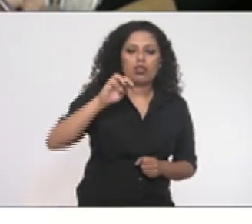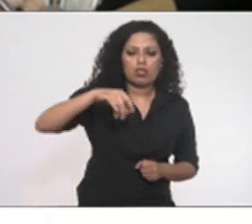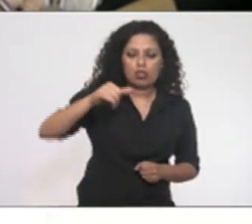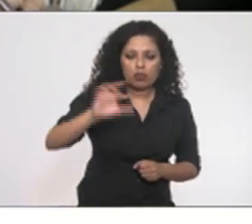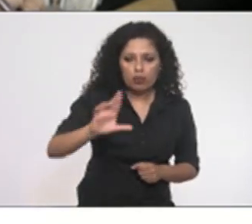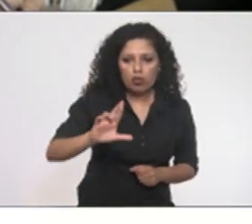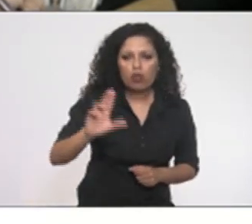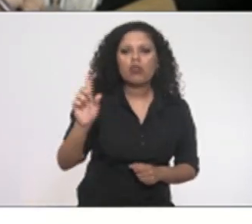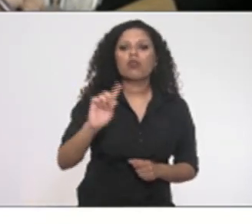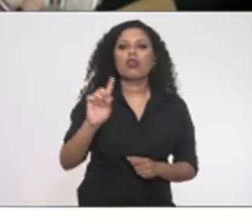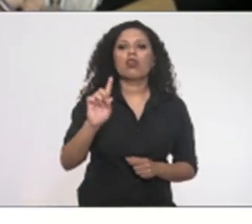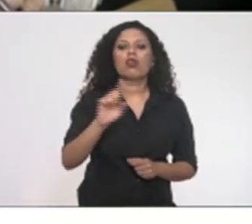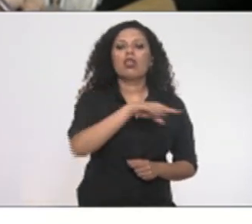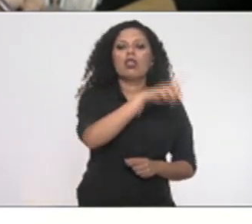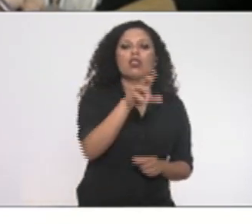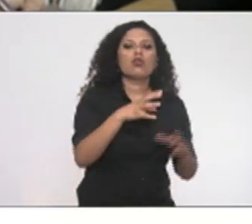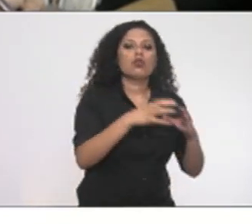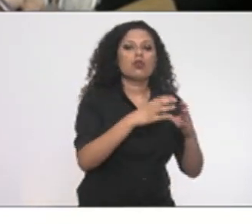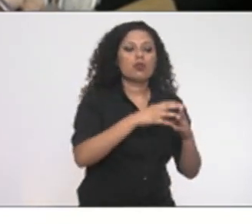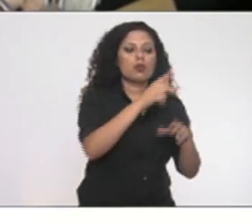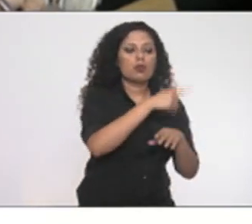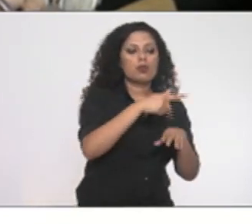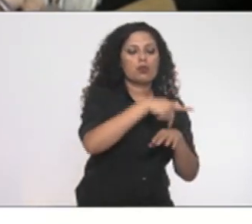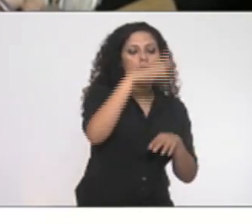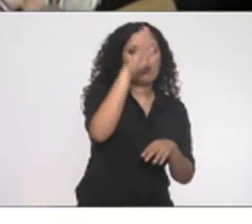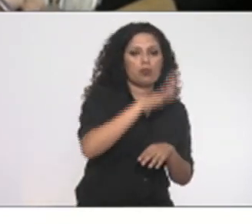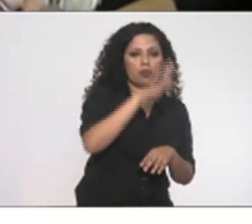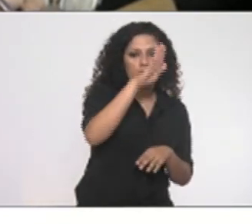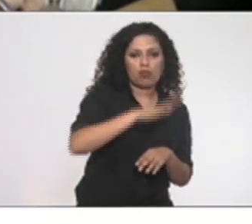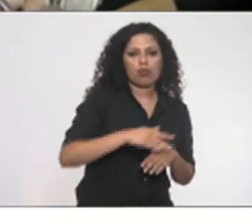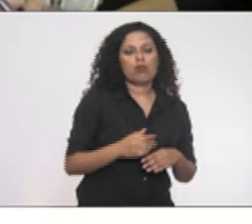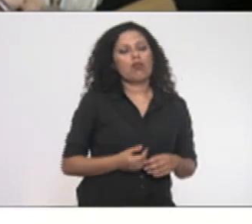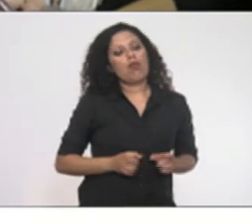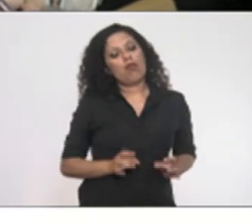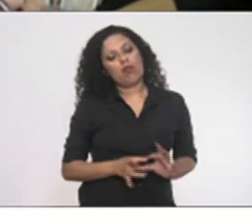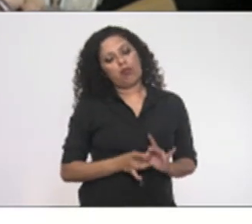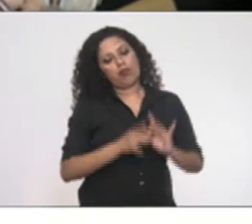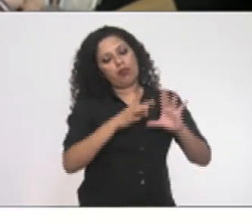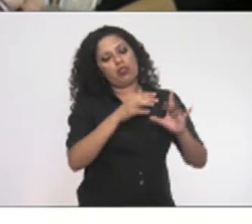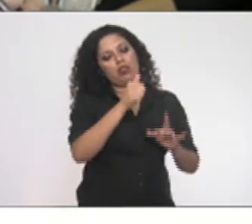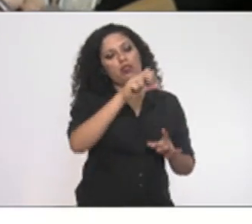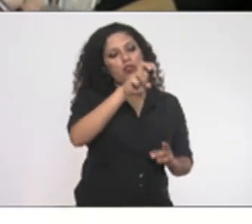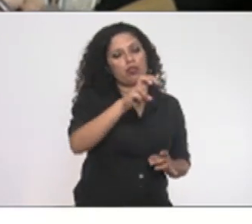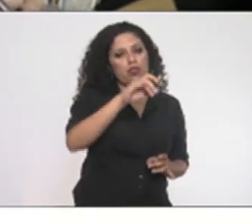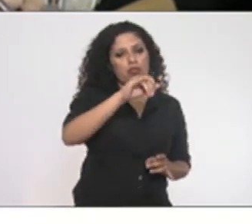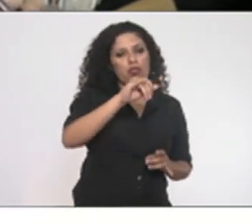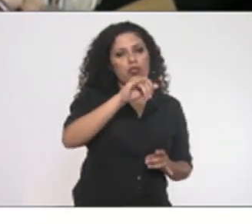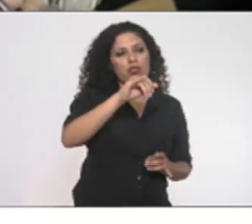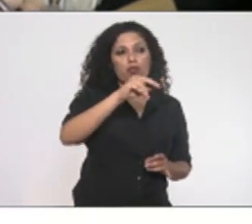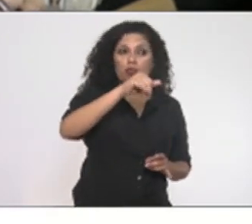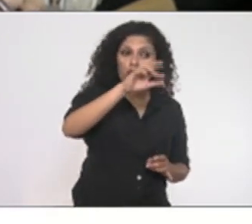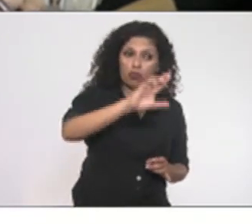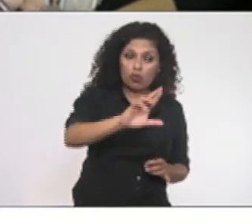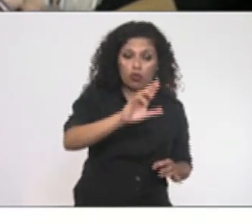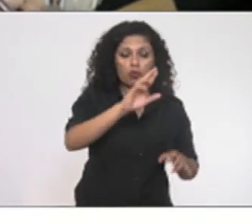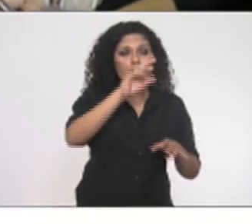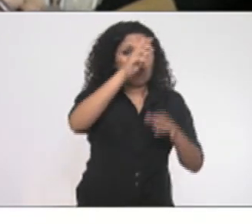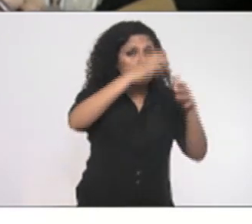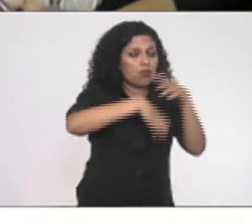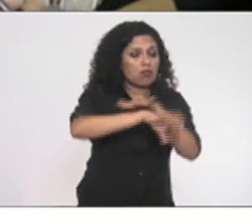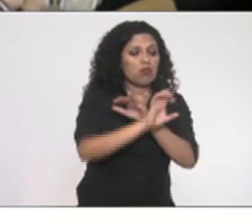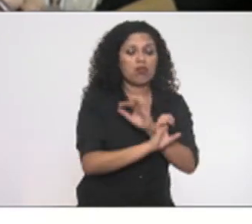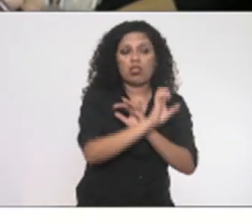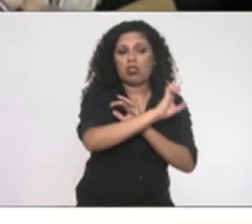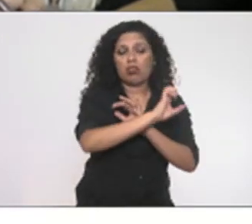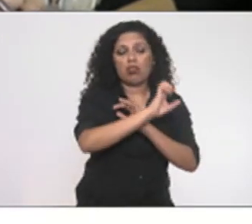bolivianos venderem 15 milhões para qualquer agente, não mais para a Petrobras. Com isso, a gente espera, como o preço